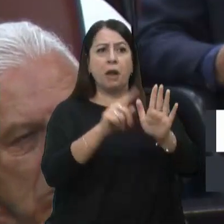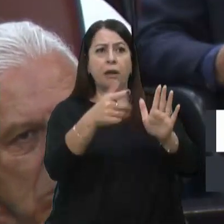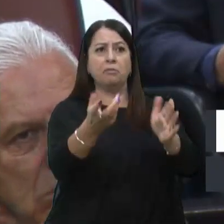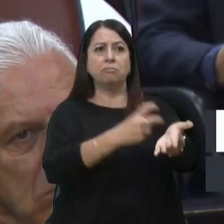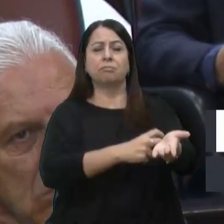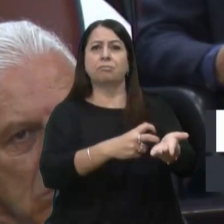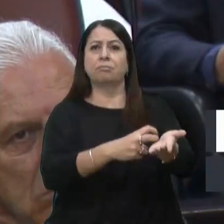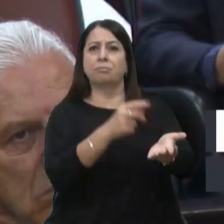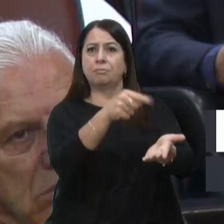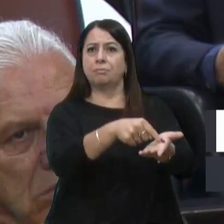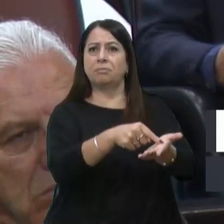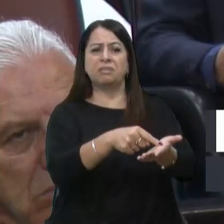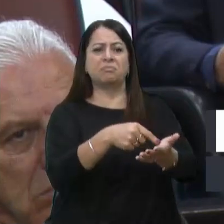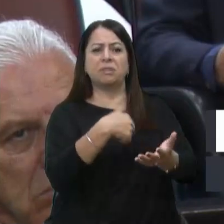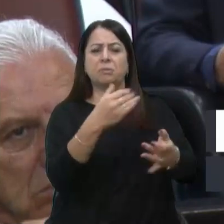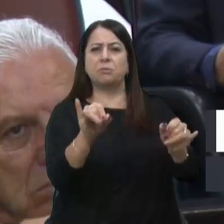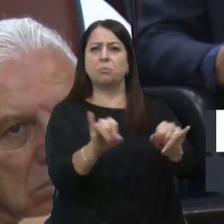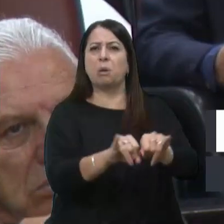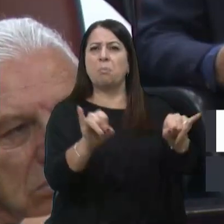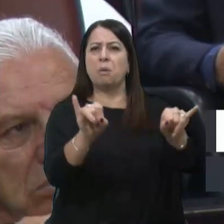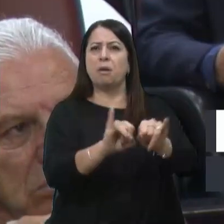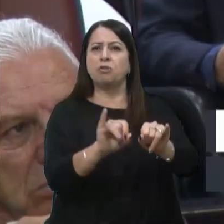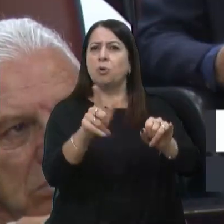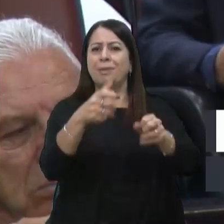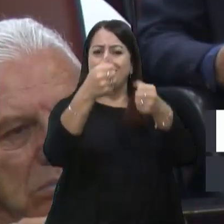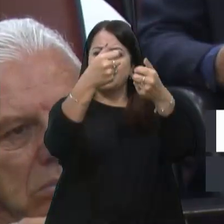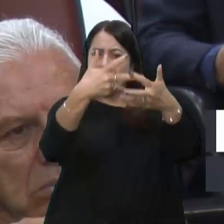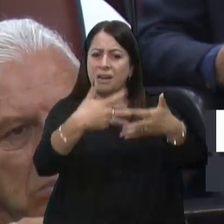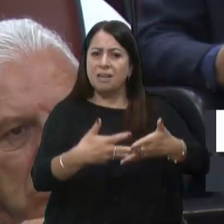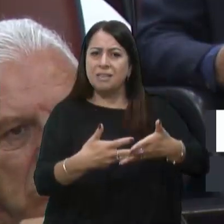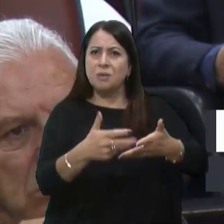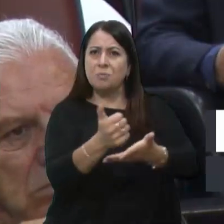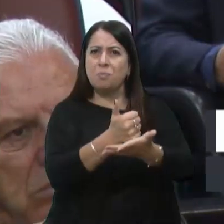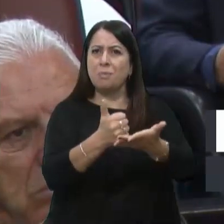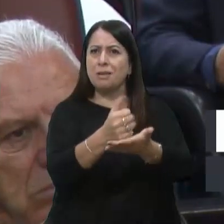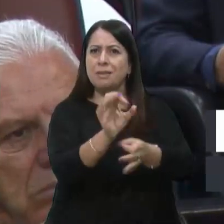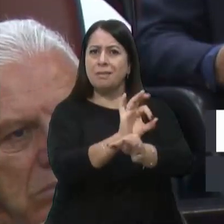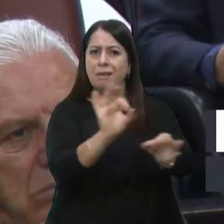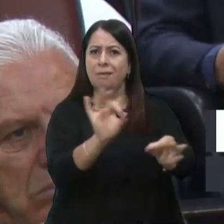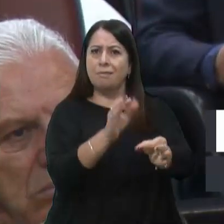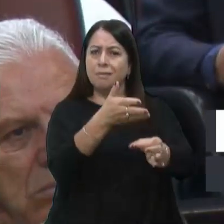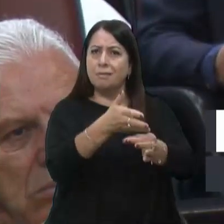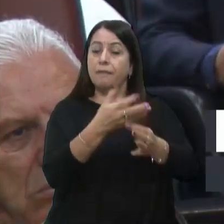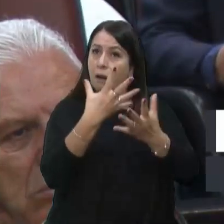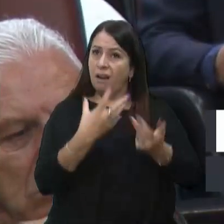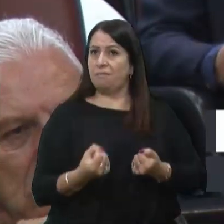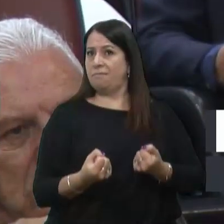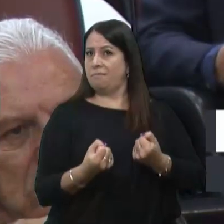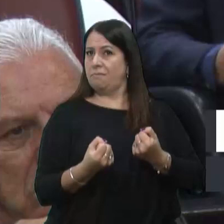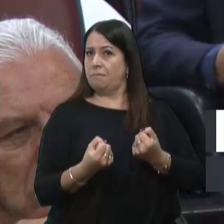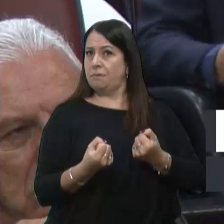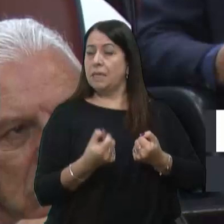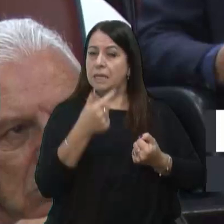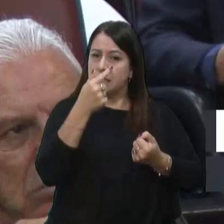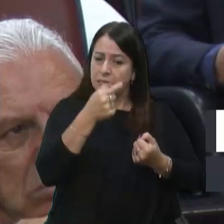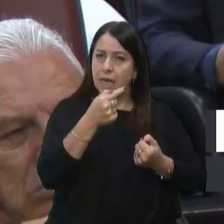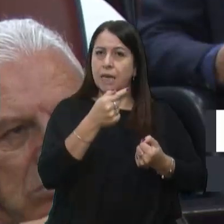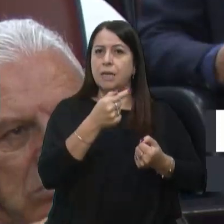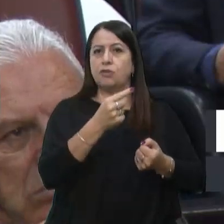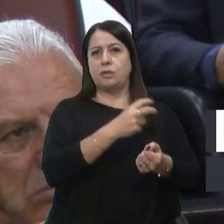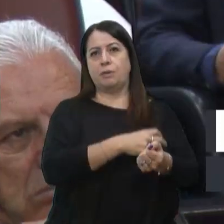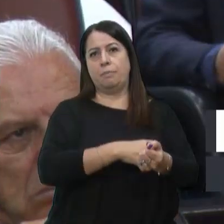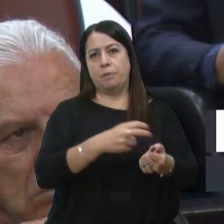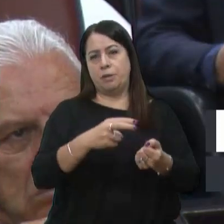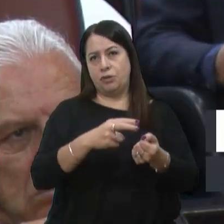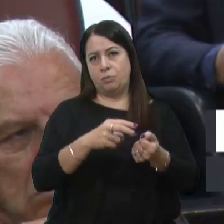e coloque umas baboseiras sem fundamento e a gente vai ter que acatar né nós passamos por sete impeachment do